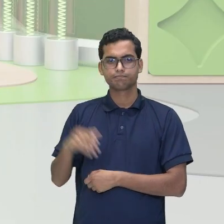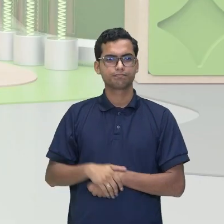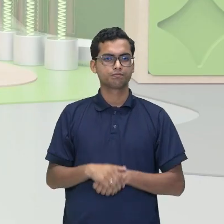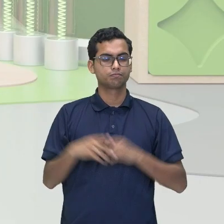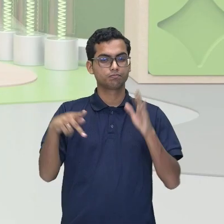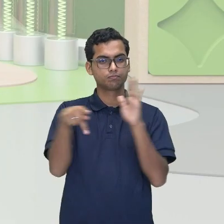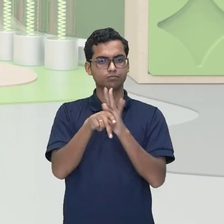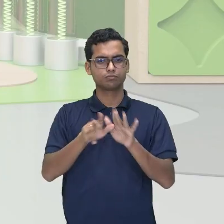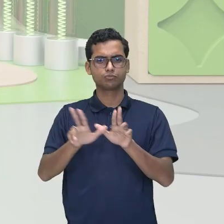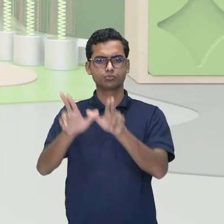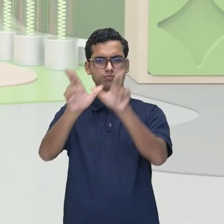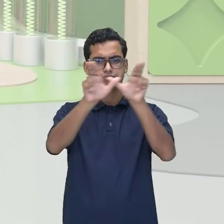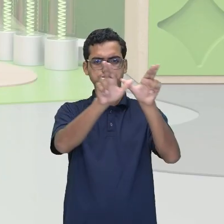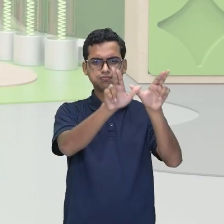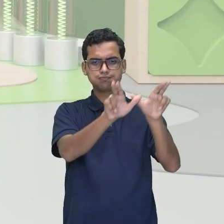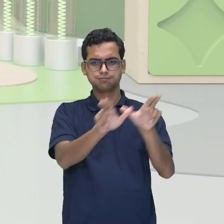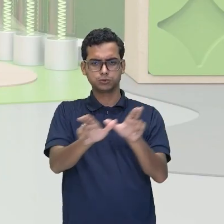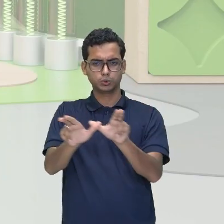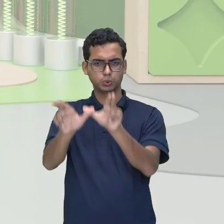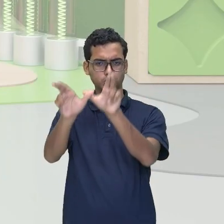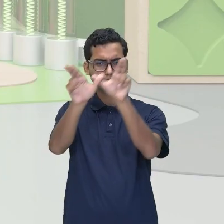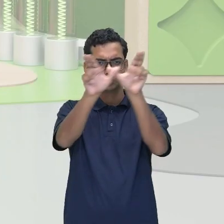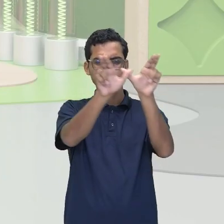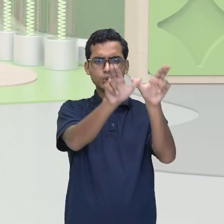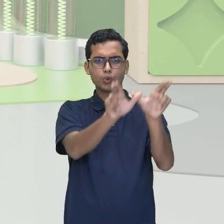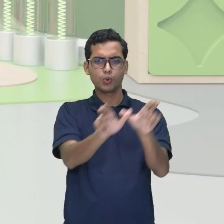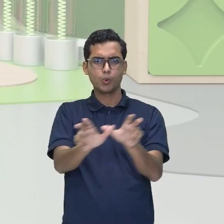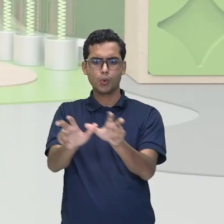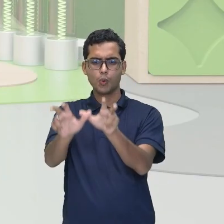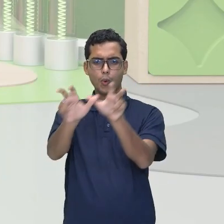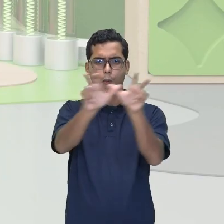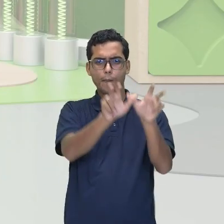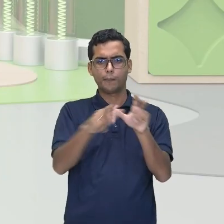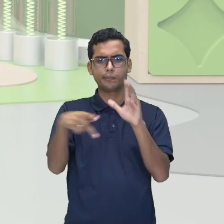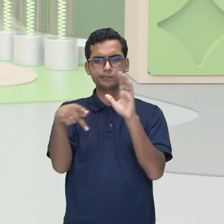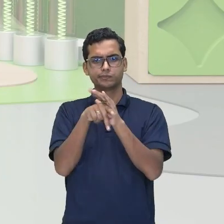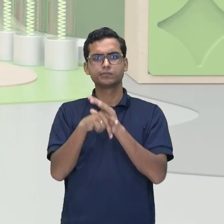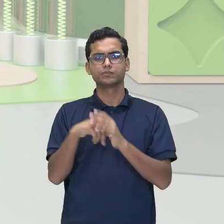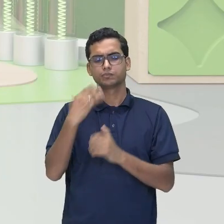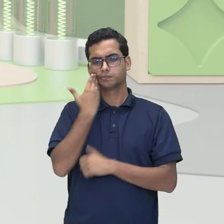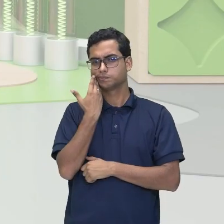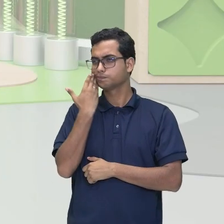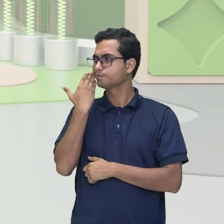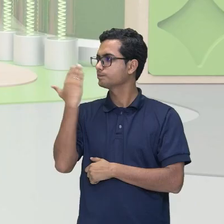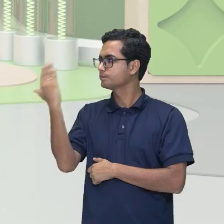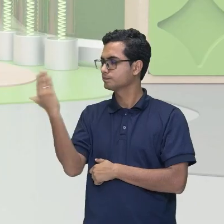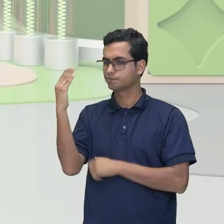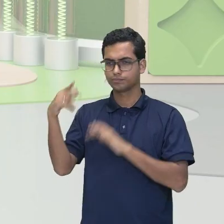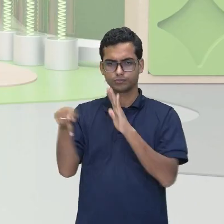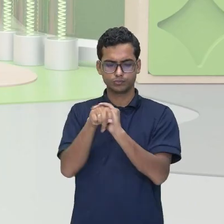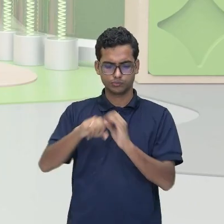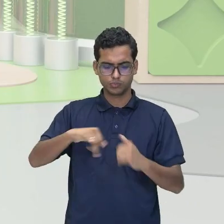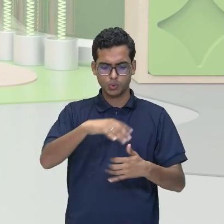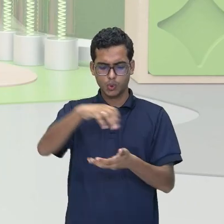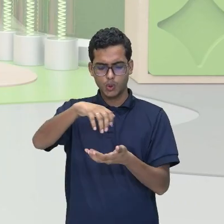os satélites, que rodeiam aí o nosso planeta. Então, essa é a camada